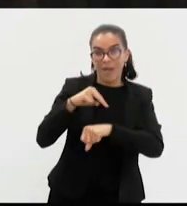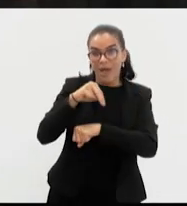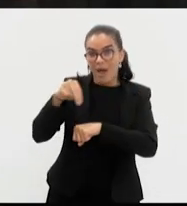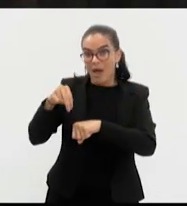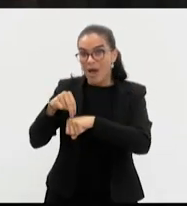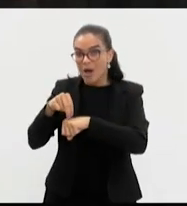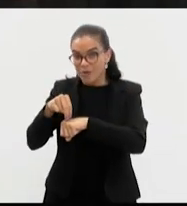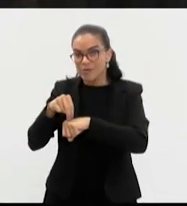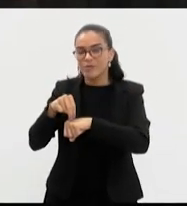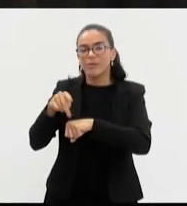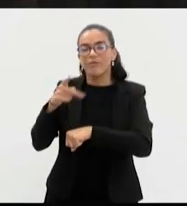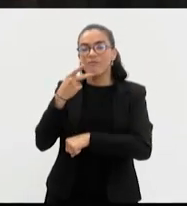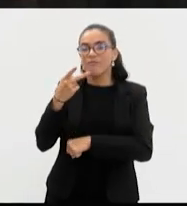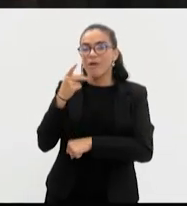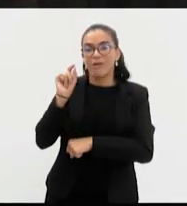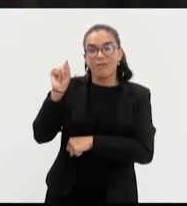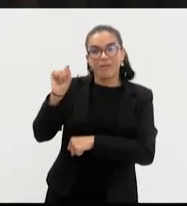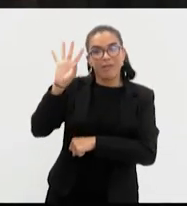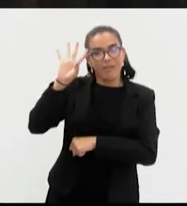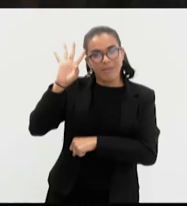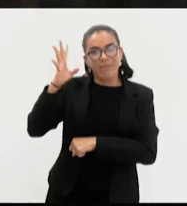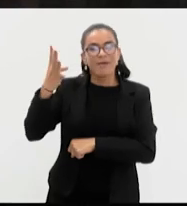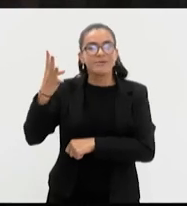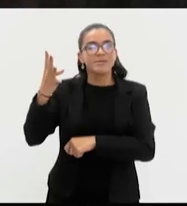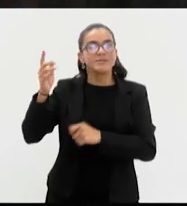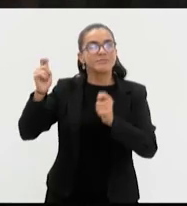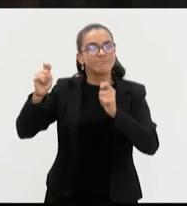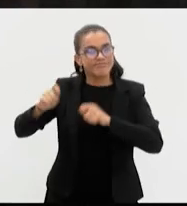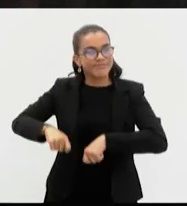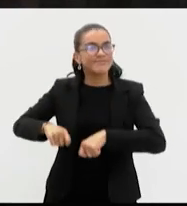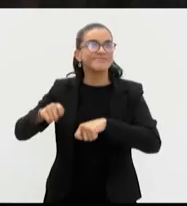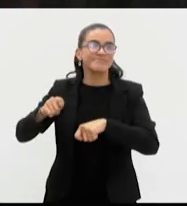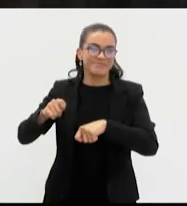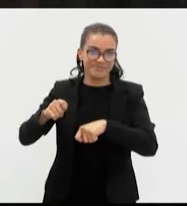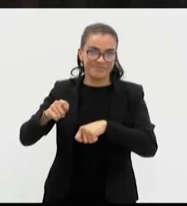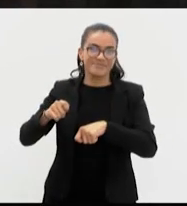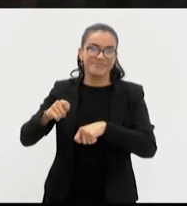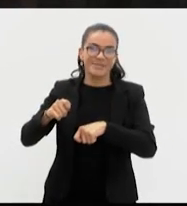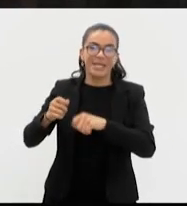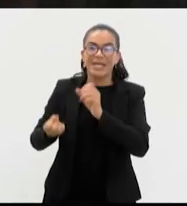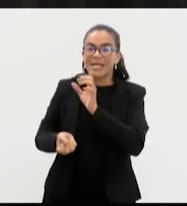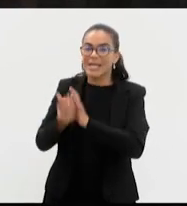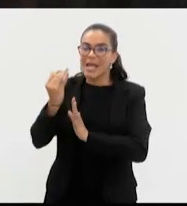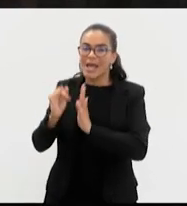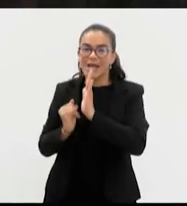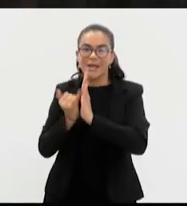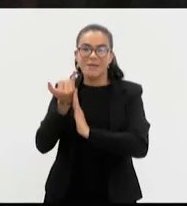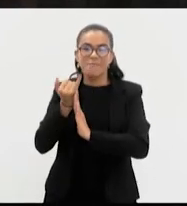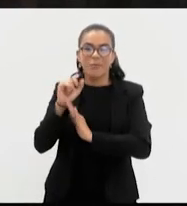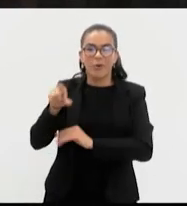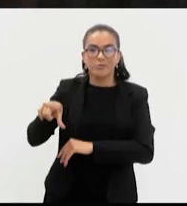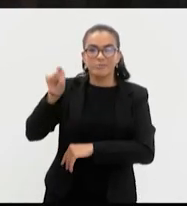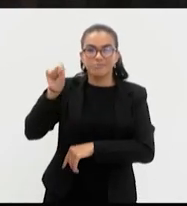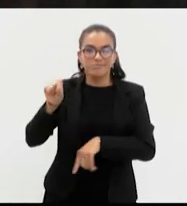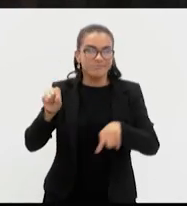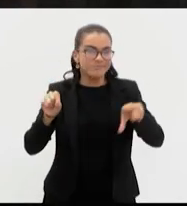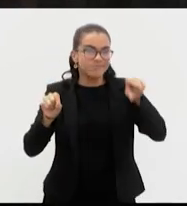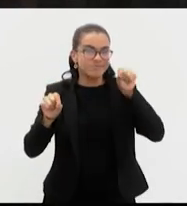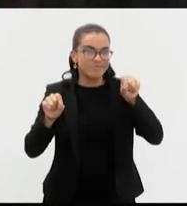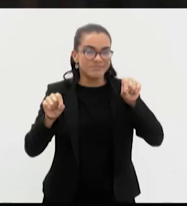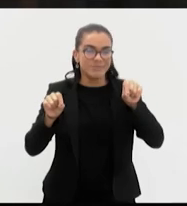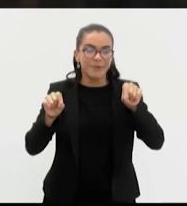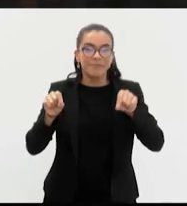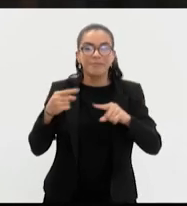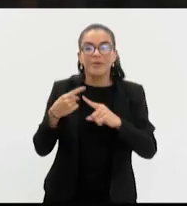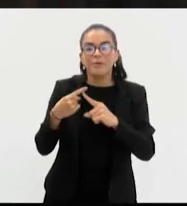ela e somente ela poder fazer imposto seletivo Porque como aqui vai